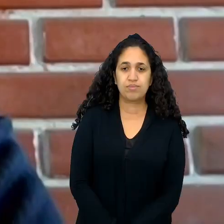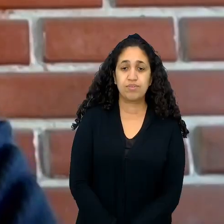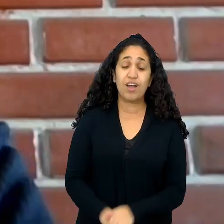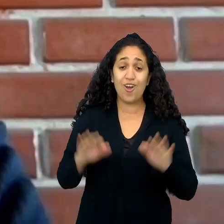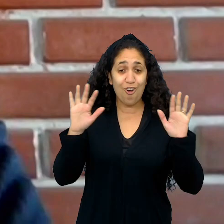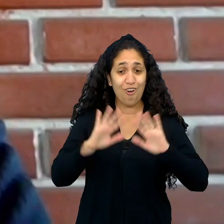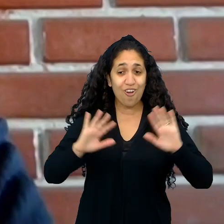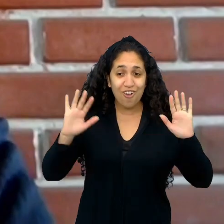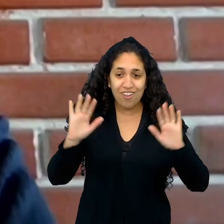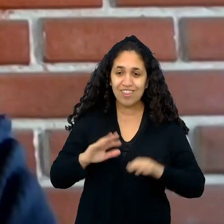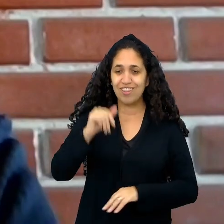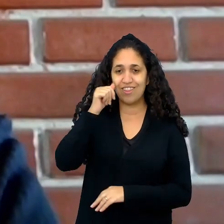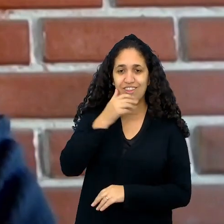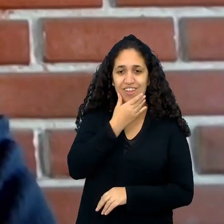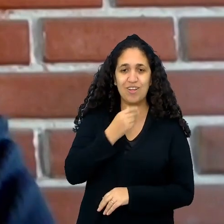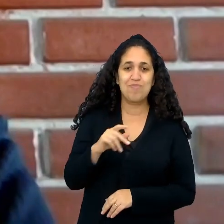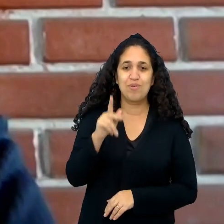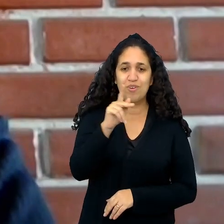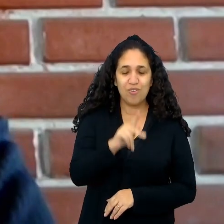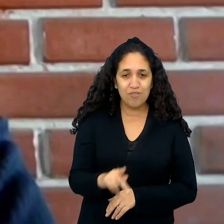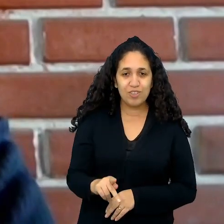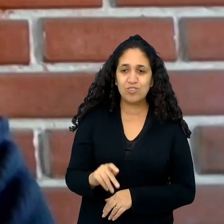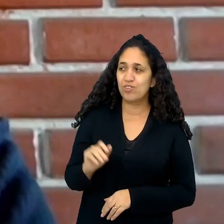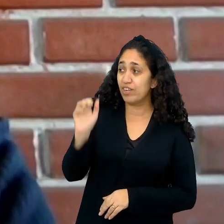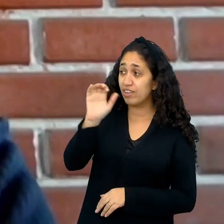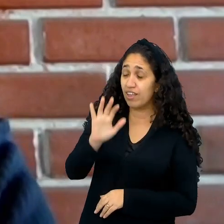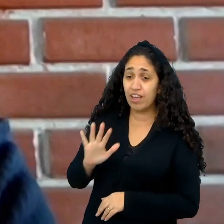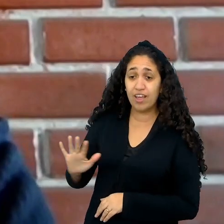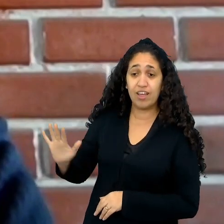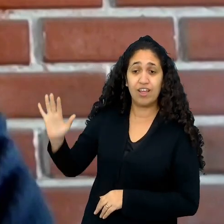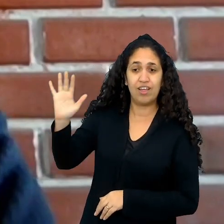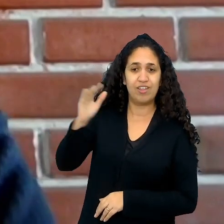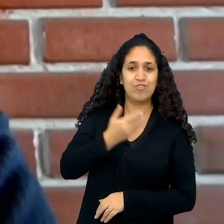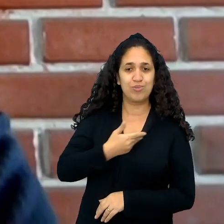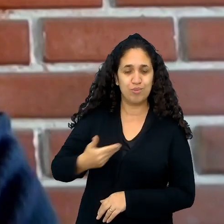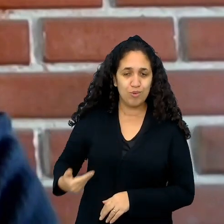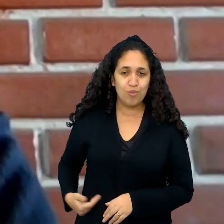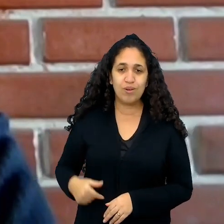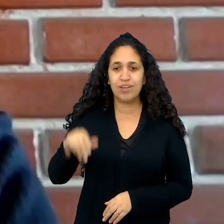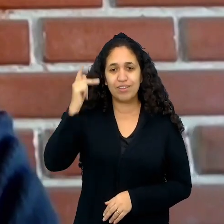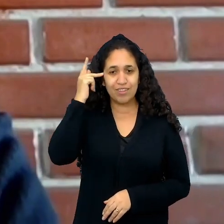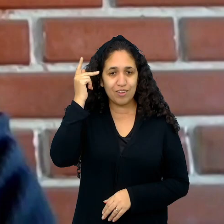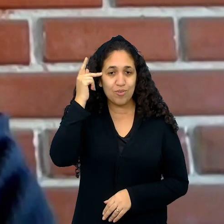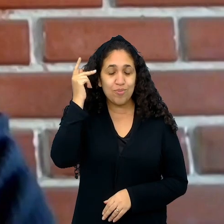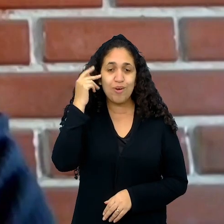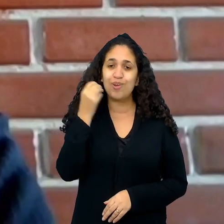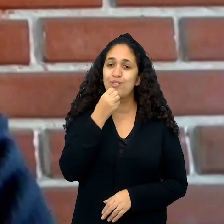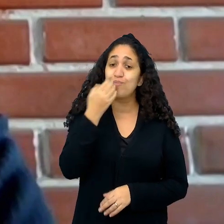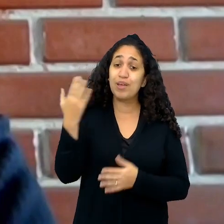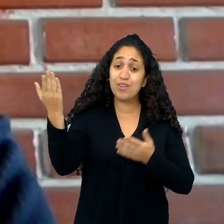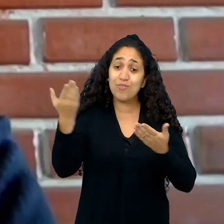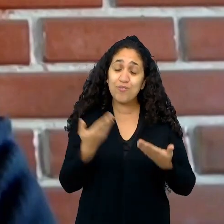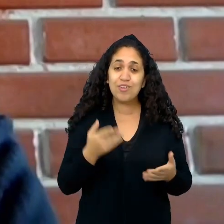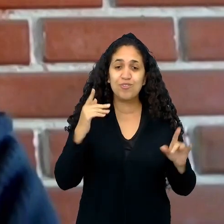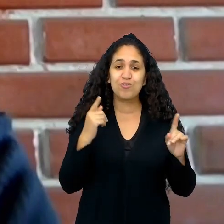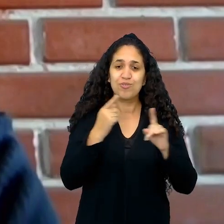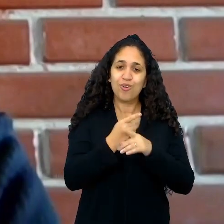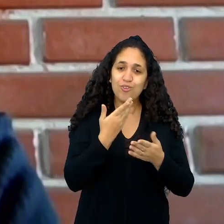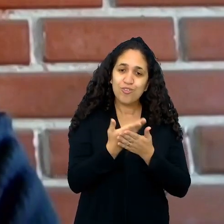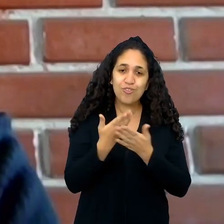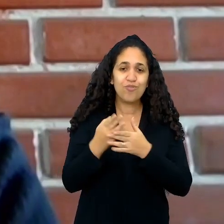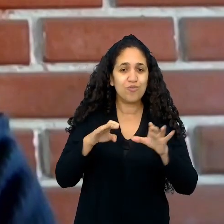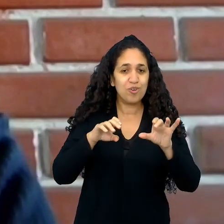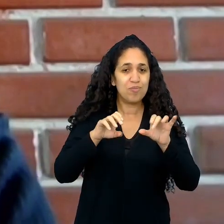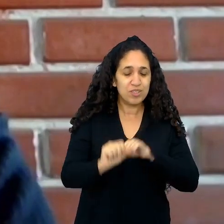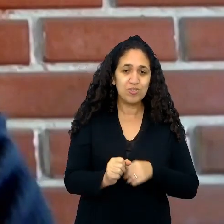Olá, professores, professoras da Rede Pública Estadual de São Paulo, bem-vindos a mais um encontro formativo pelo